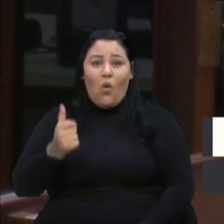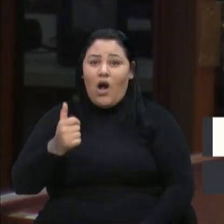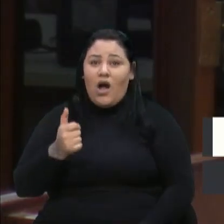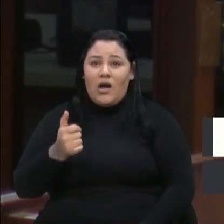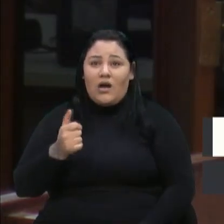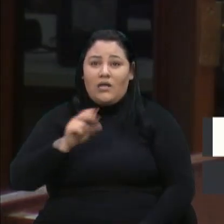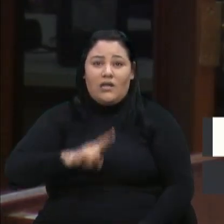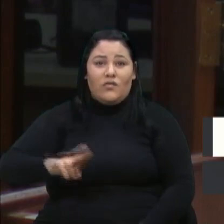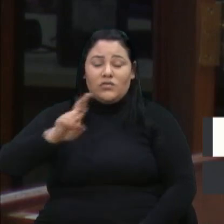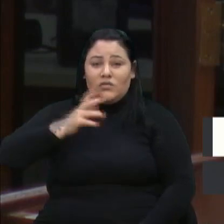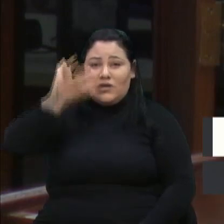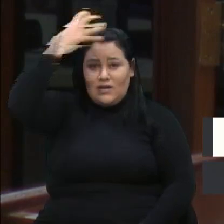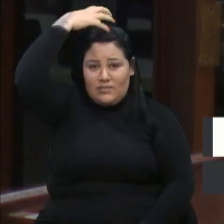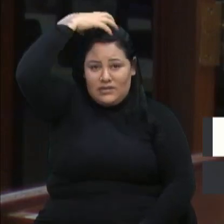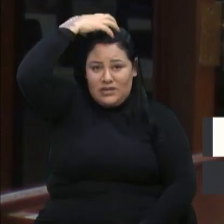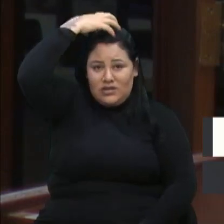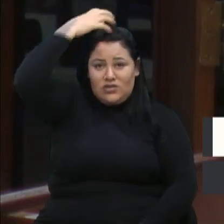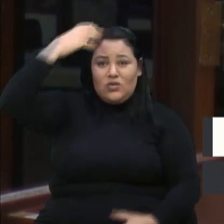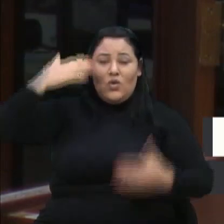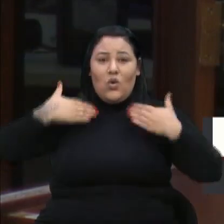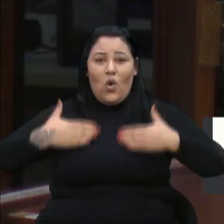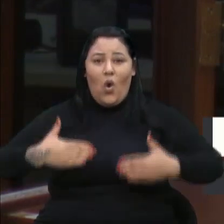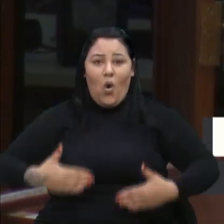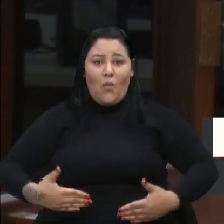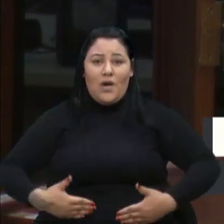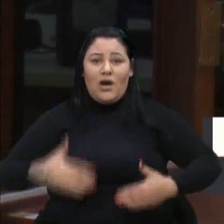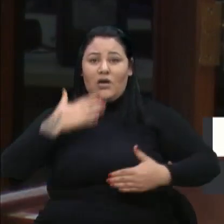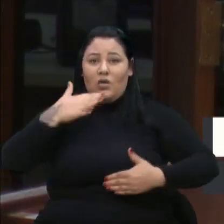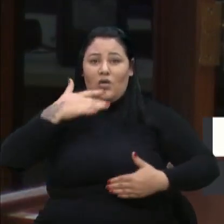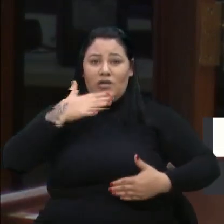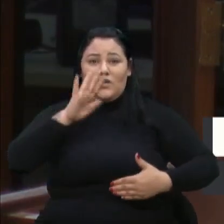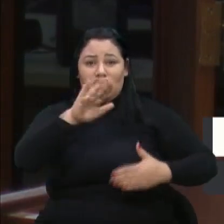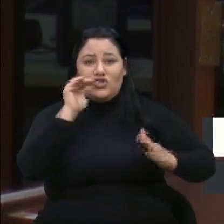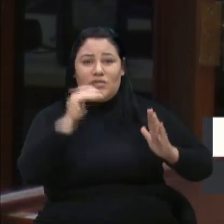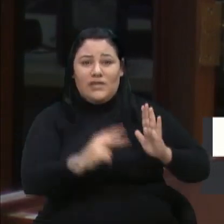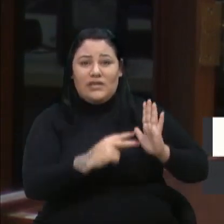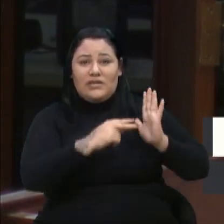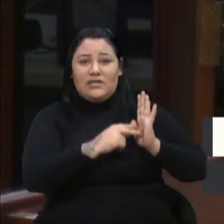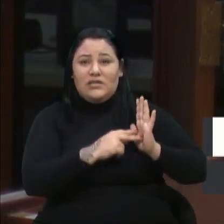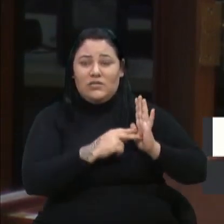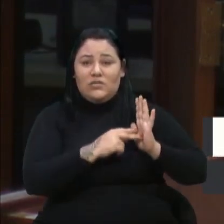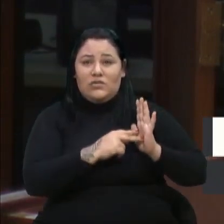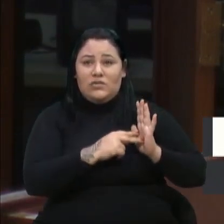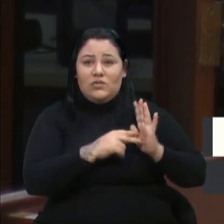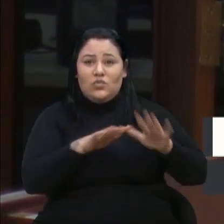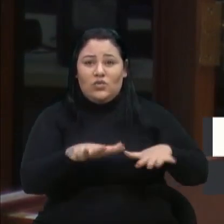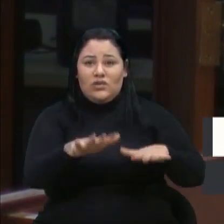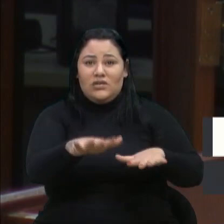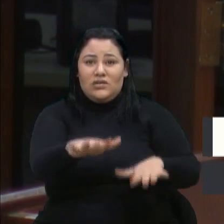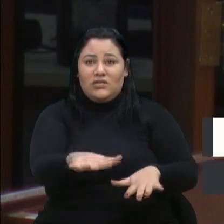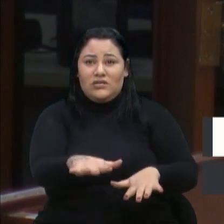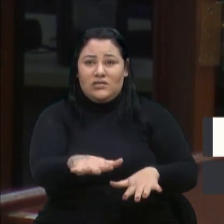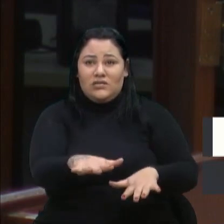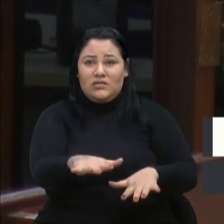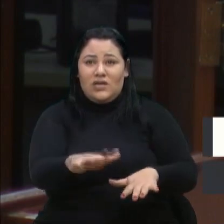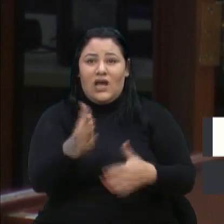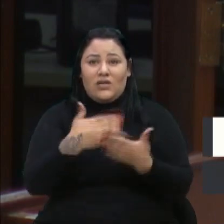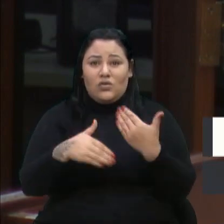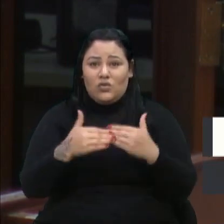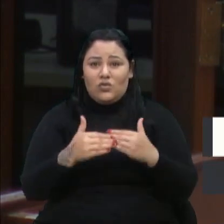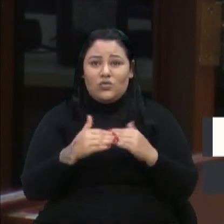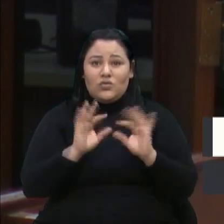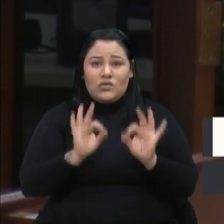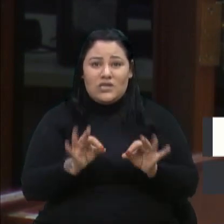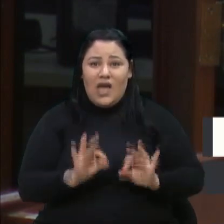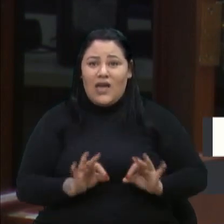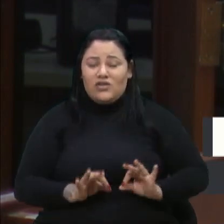capacete, ela estava com roupas coloridas para chamar a atenção no trânsito. ela estava seguindo tudo o que diz o Código de